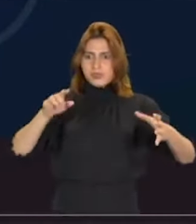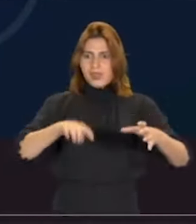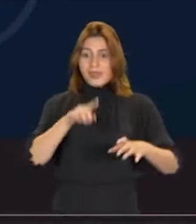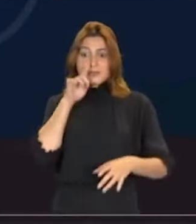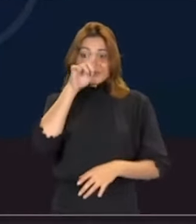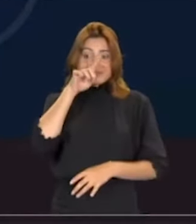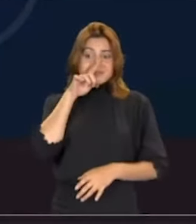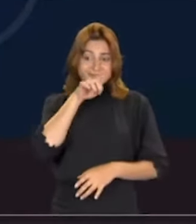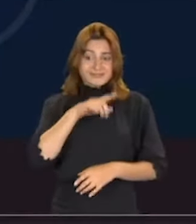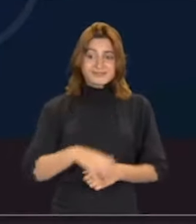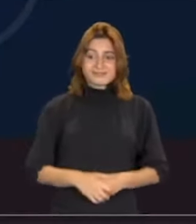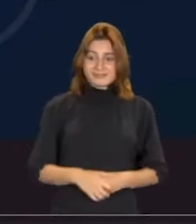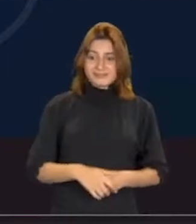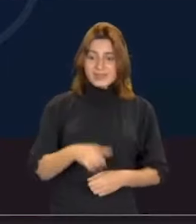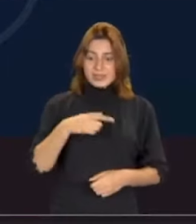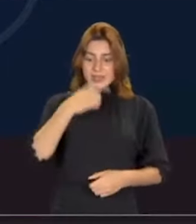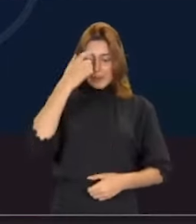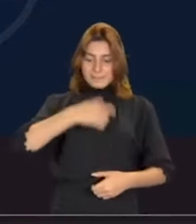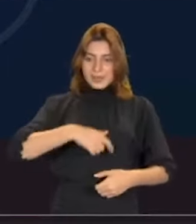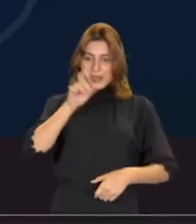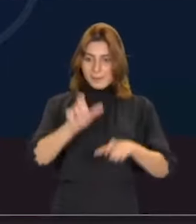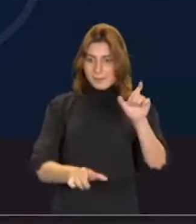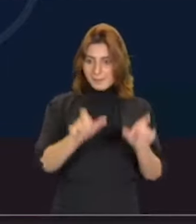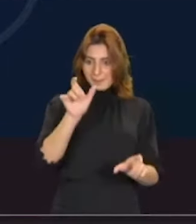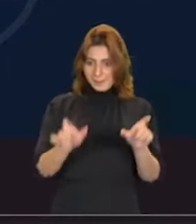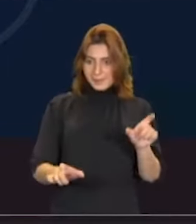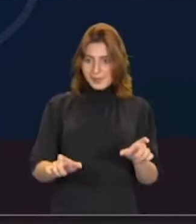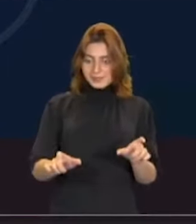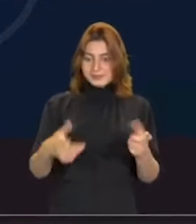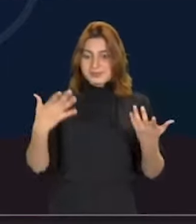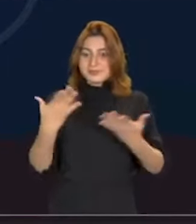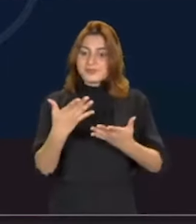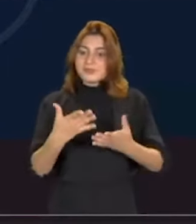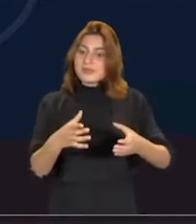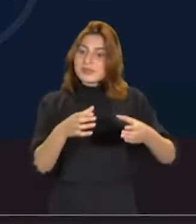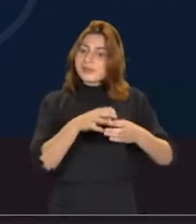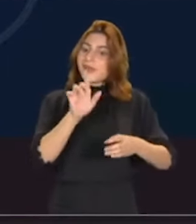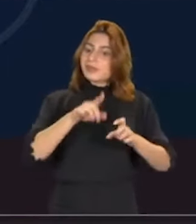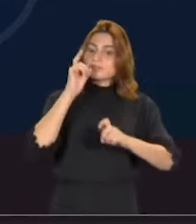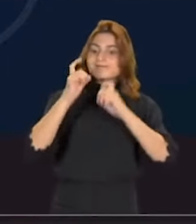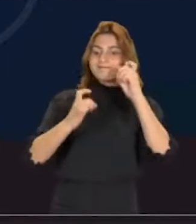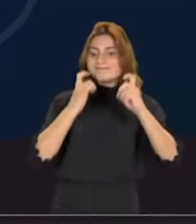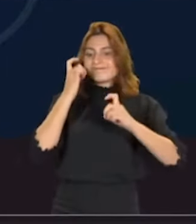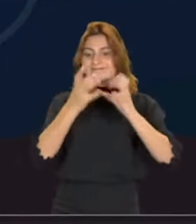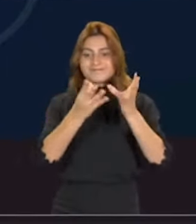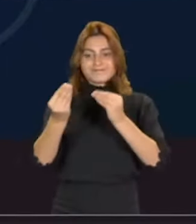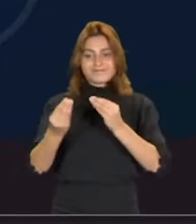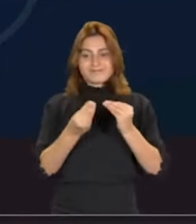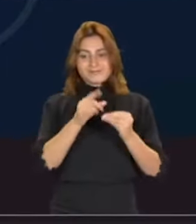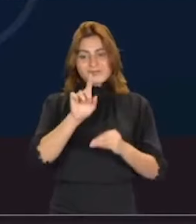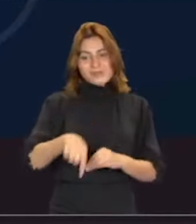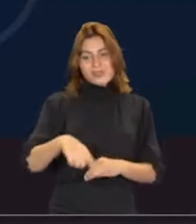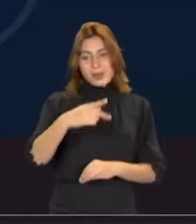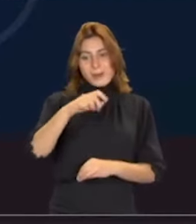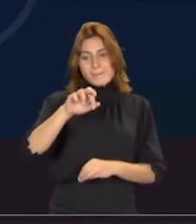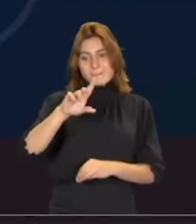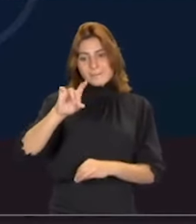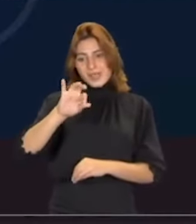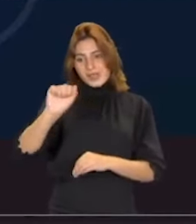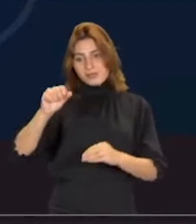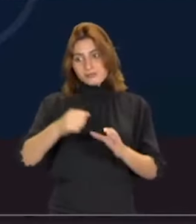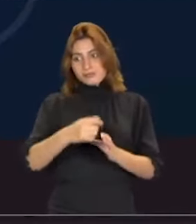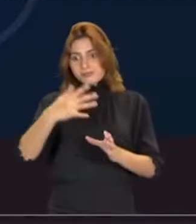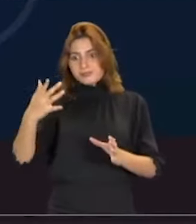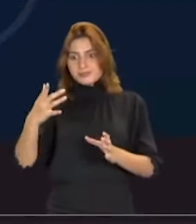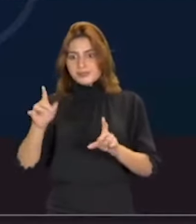isso representa moralmente para uma classe que hoje se vê muito preocupada com essa questão. Eu venho aqui emprestar minha voz aos